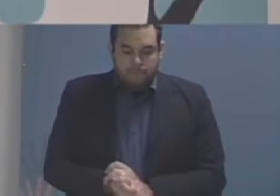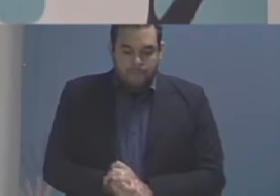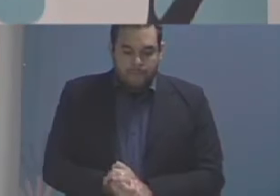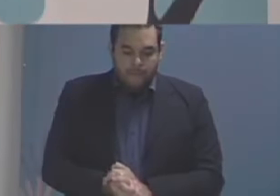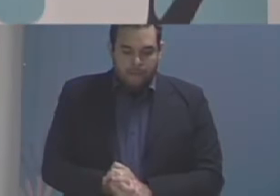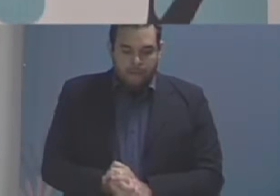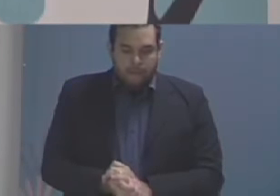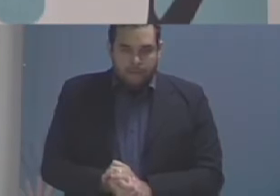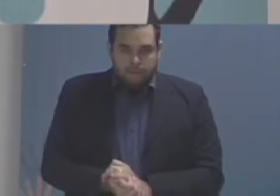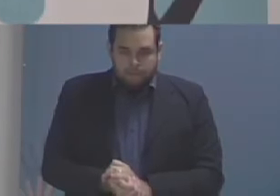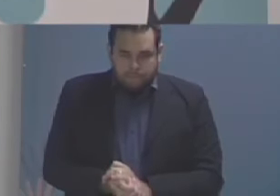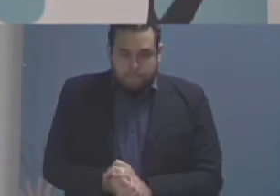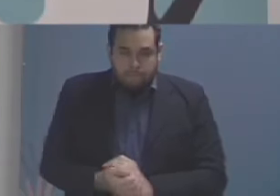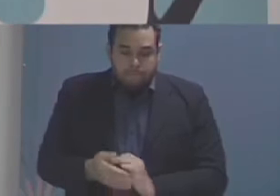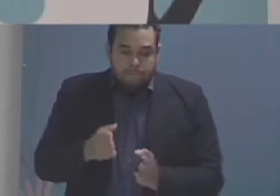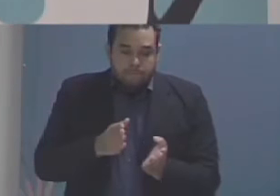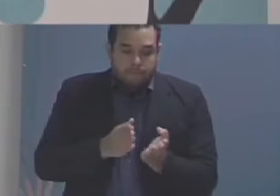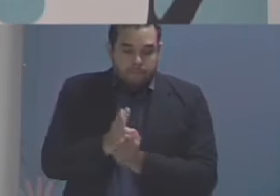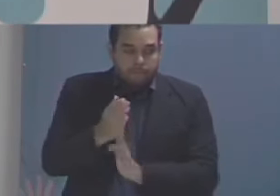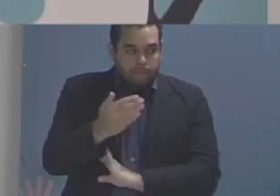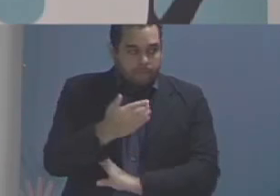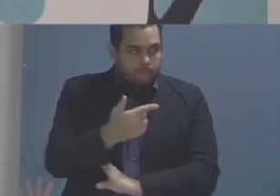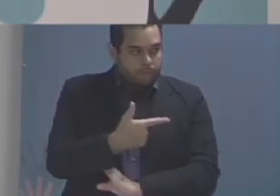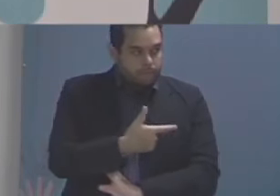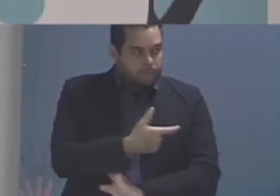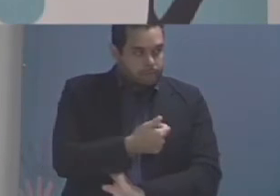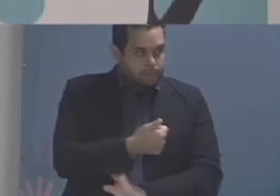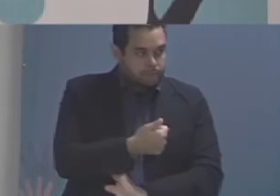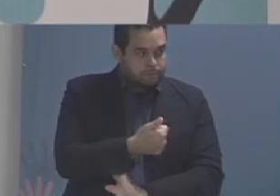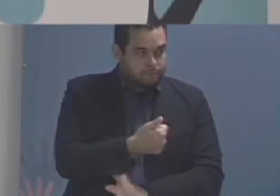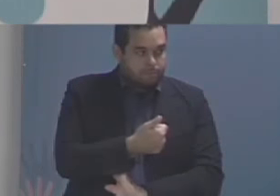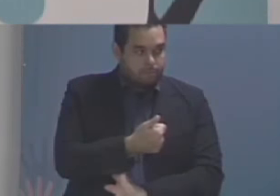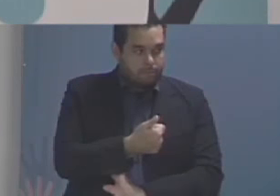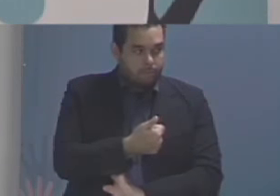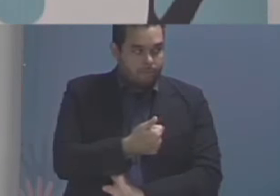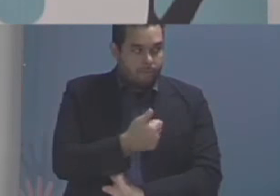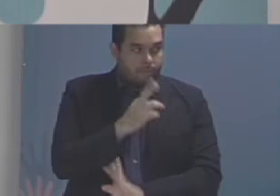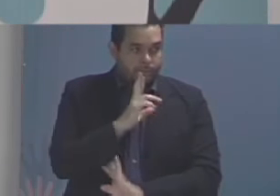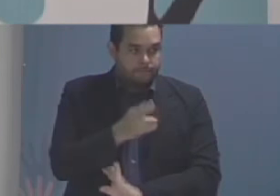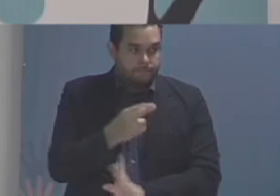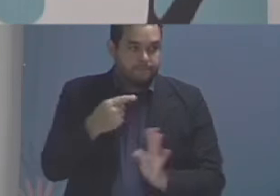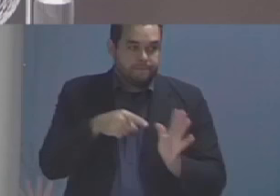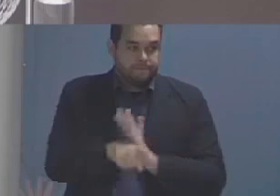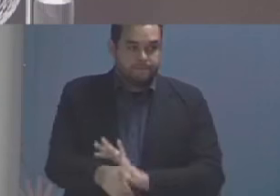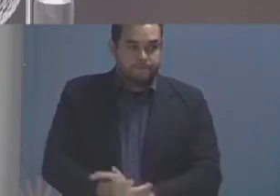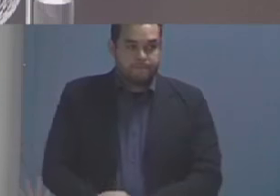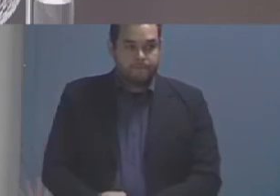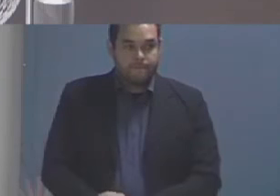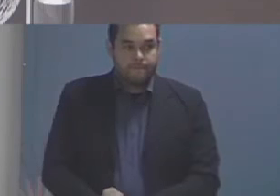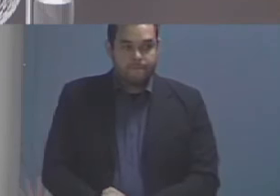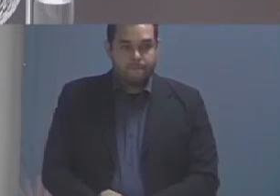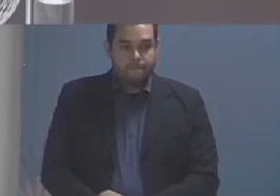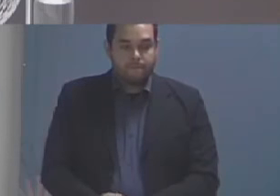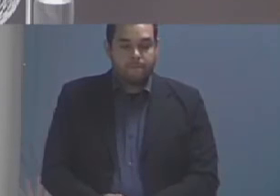Obrigado, candidato. Candidato agora, chapa 21, responderá a próxima pergunta.